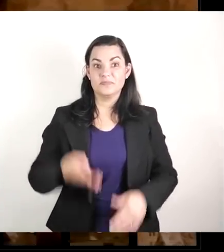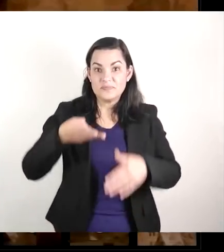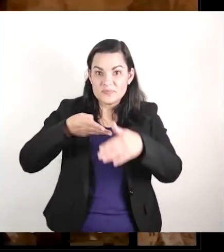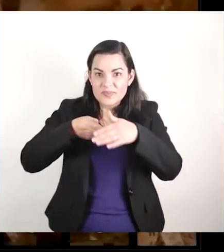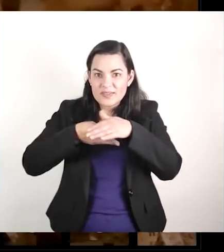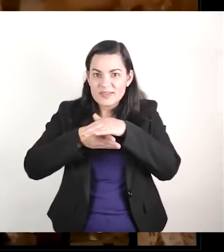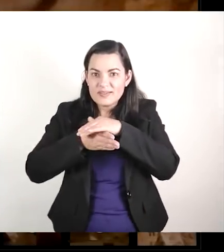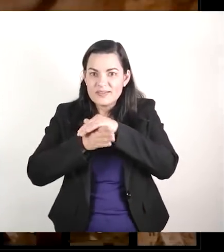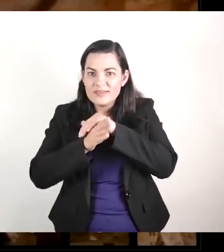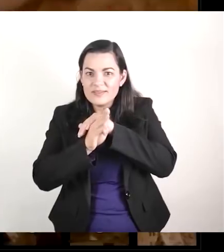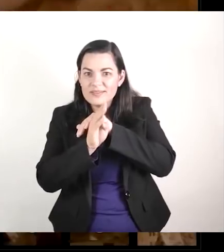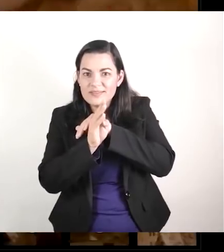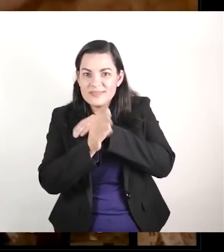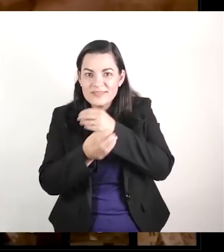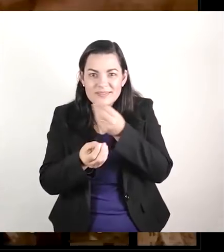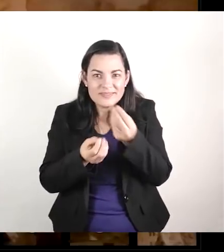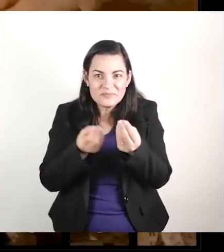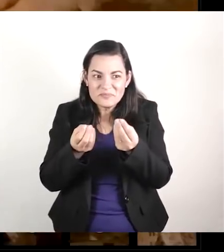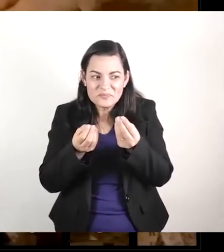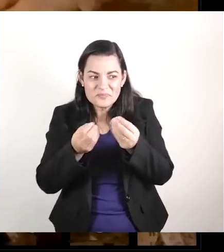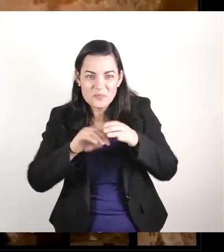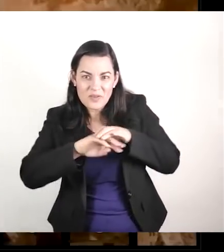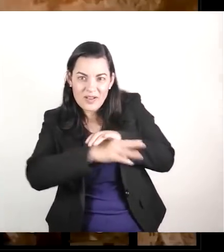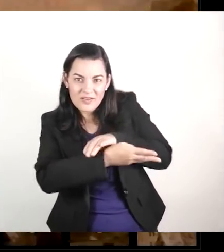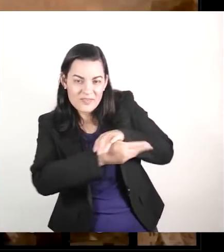Vamos entrar nas cavernas.